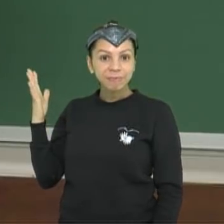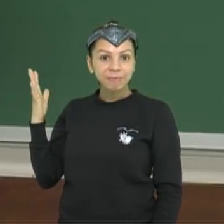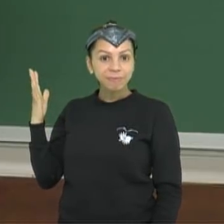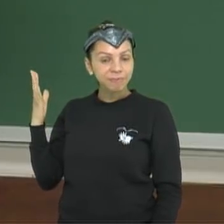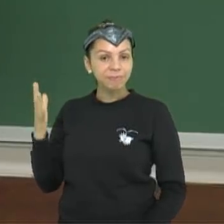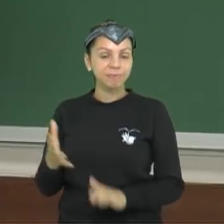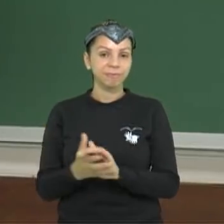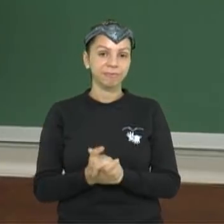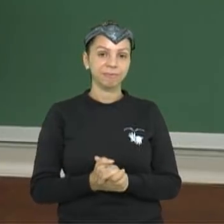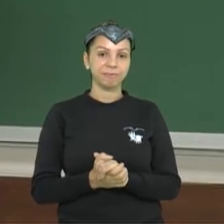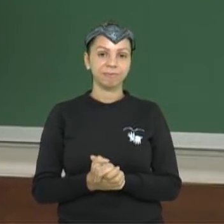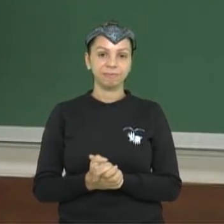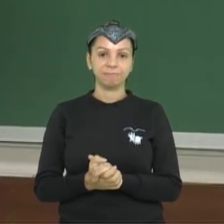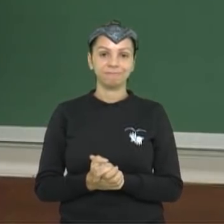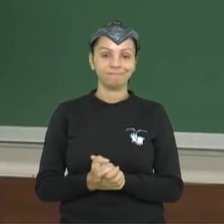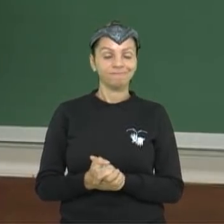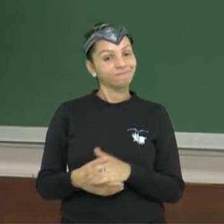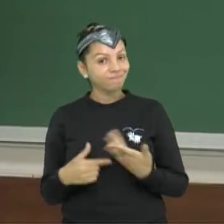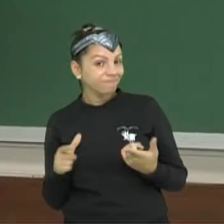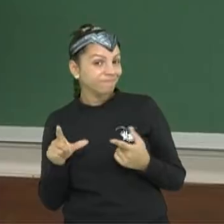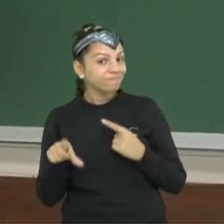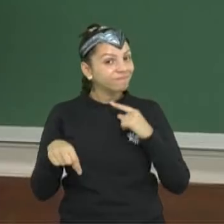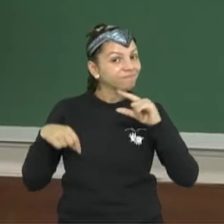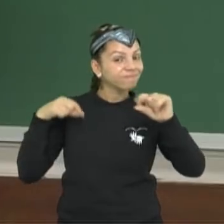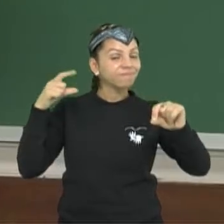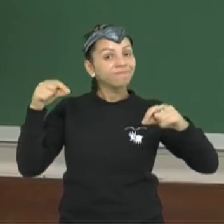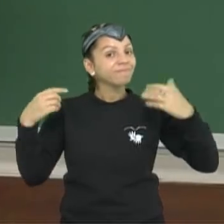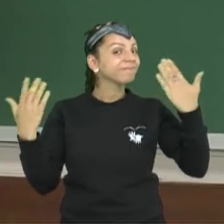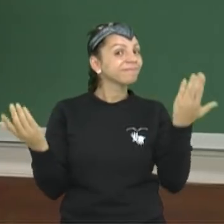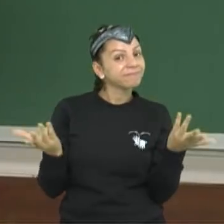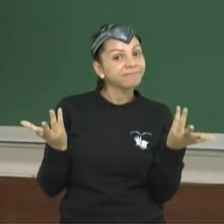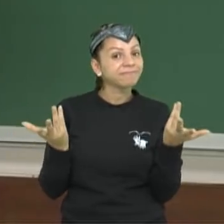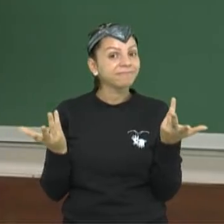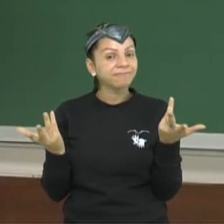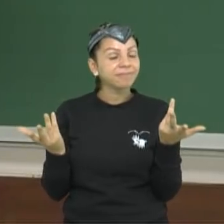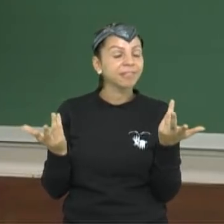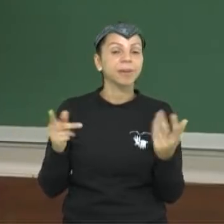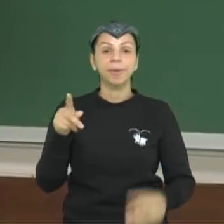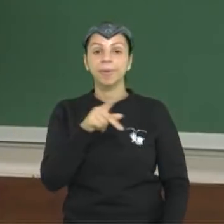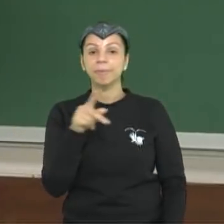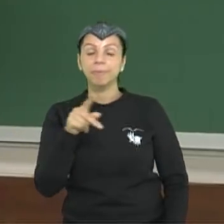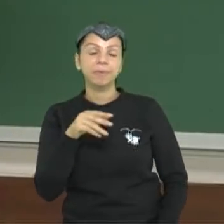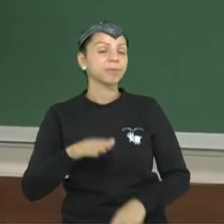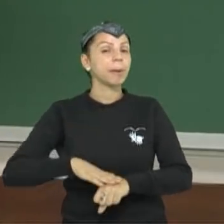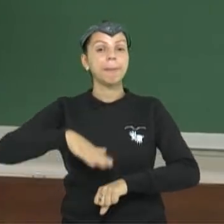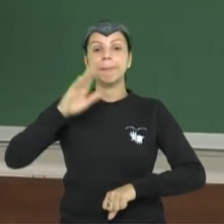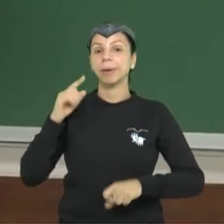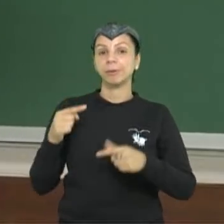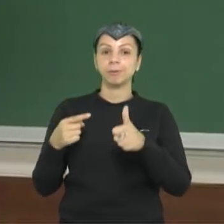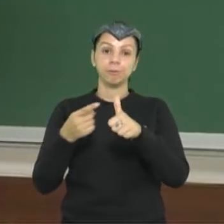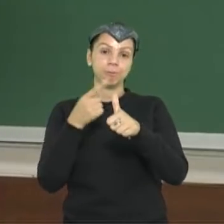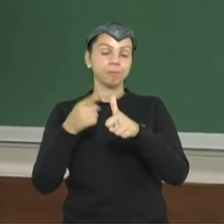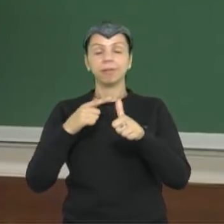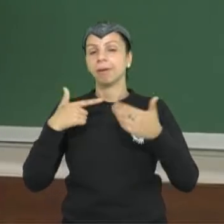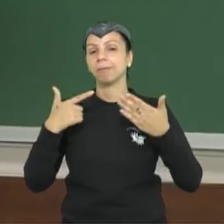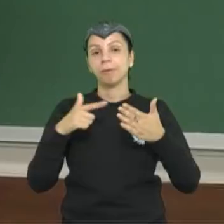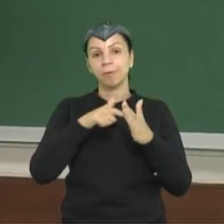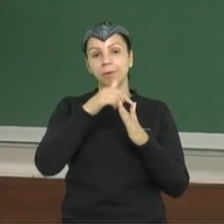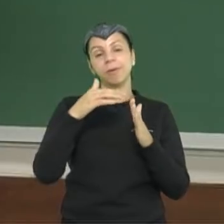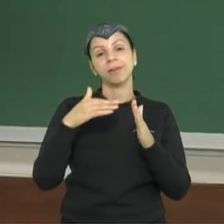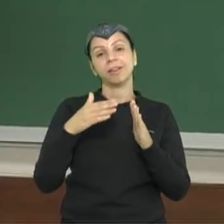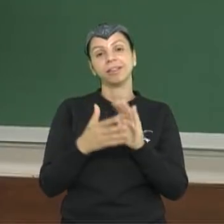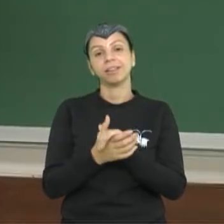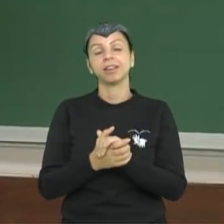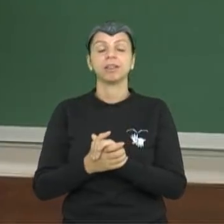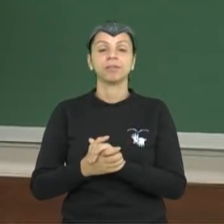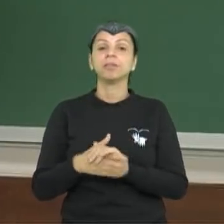Já pensou? Já decidiu? E aí? Teacher, eu gosto de mais de um. Não tem problema. Você pode gostar,